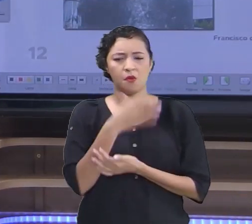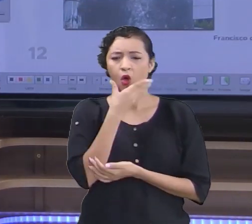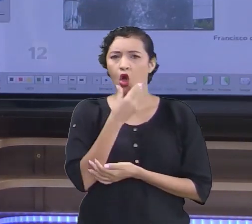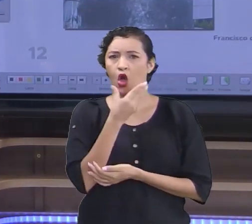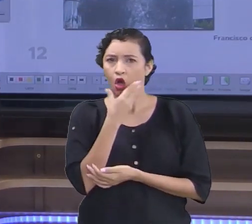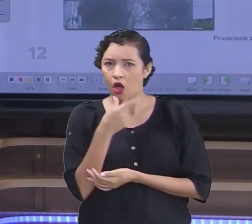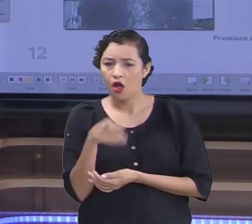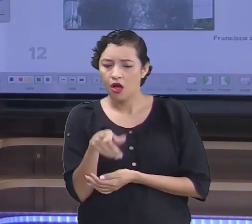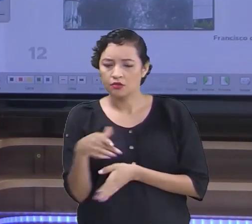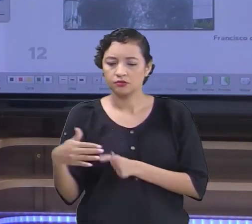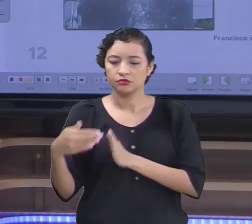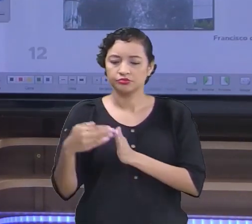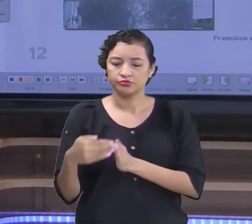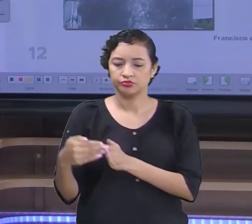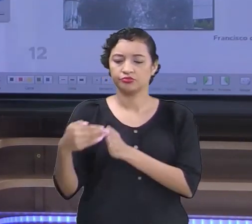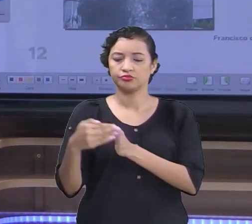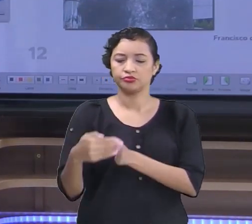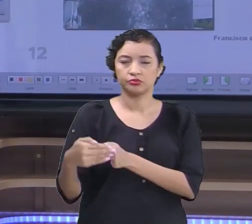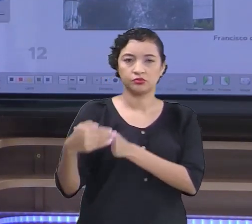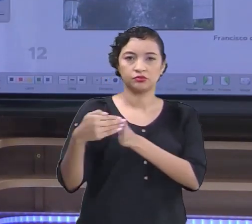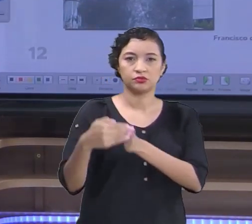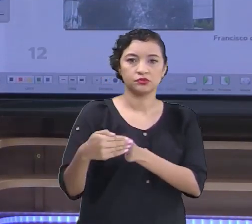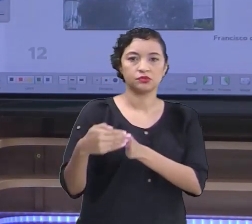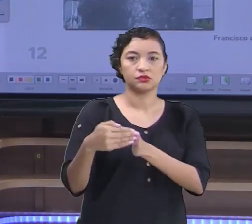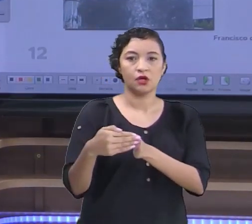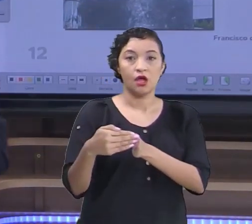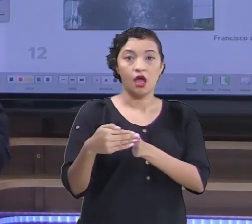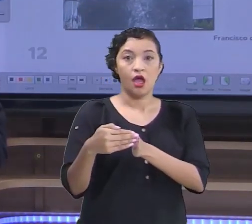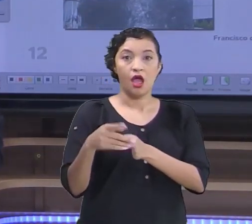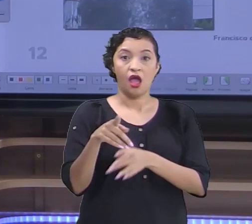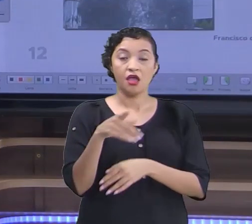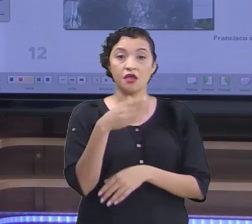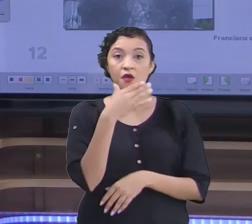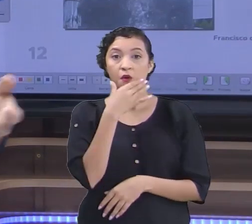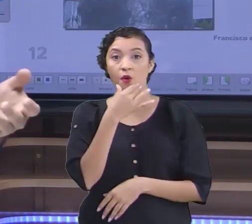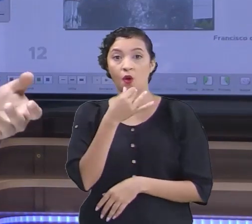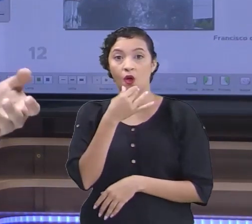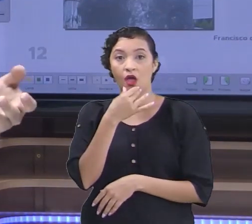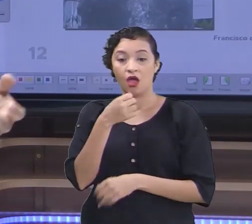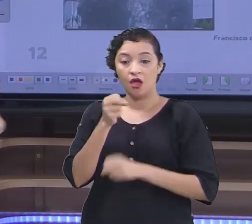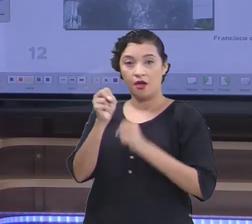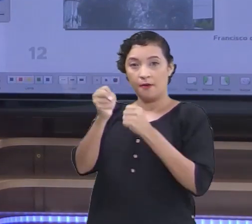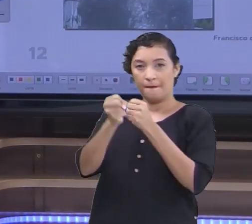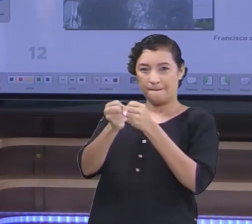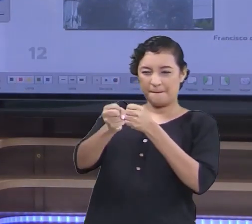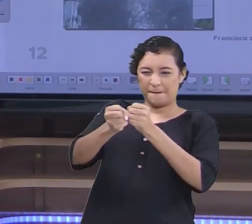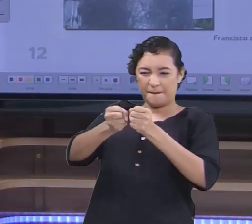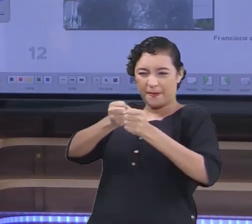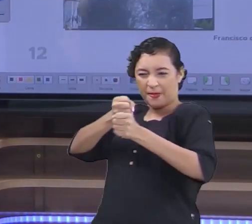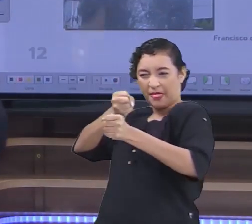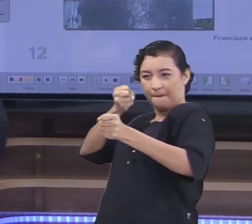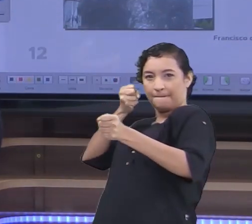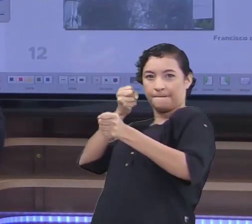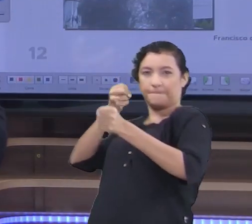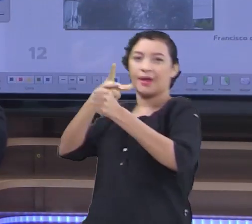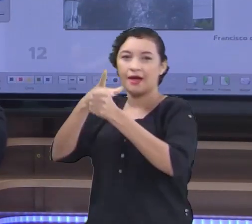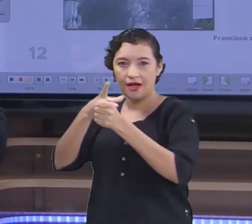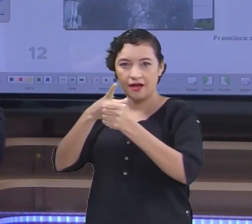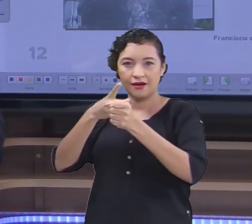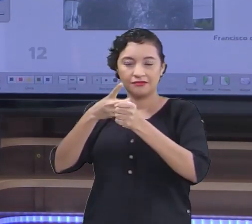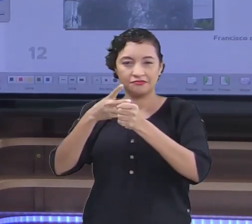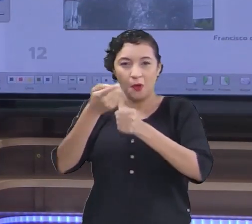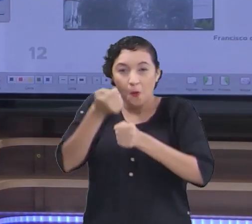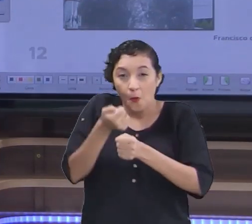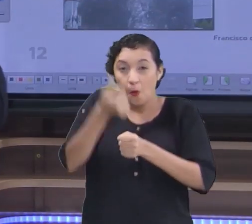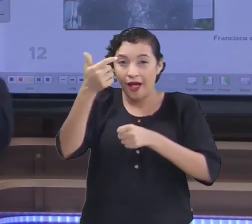Franciscão, na embarcação, de repente uma flecha pegou na sua mão. Professor, isso aconteceu? É claro que não pegou na mão dele,